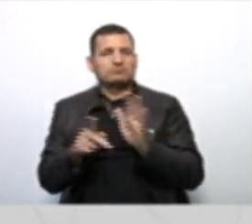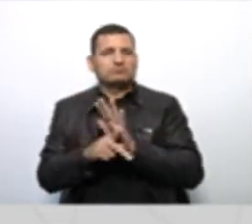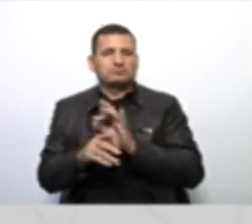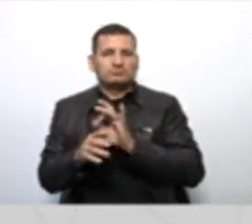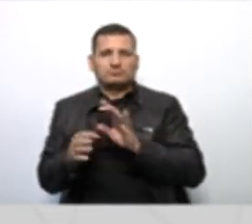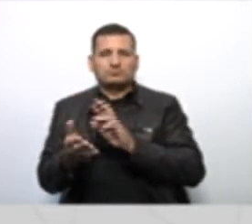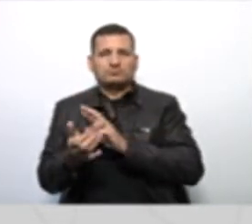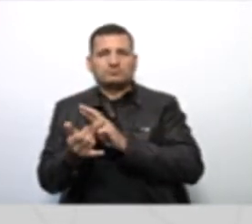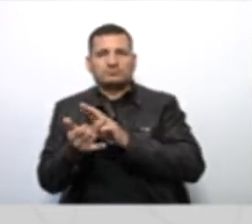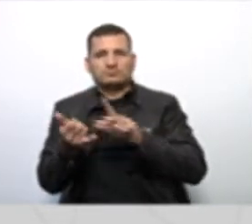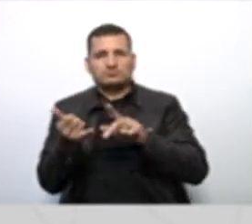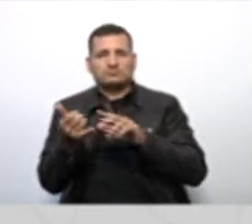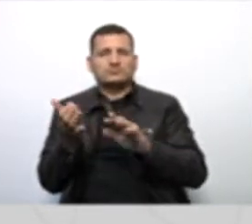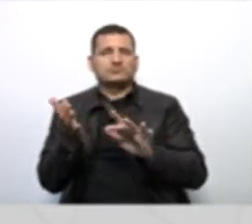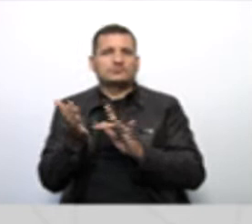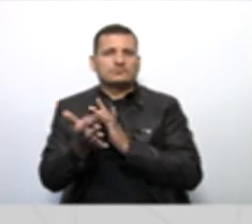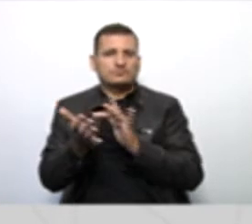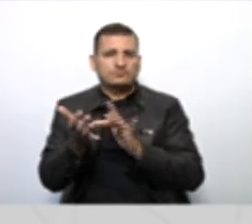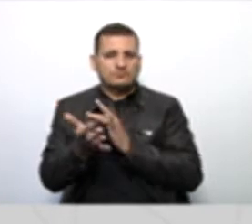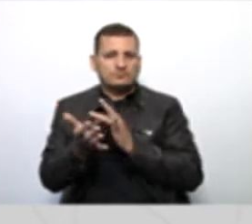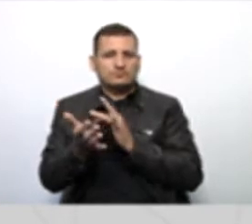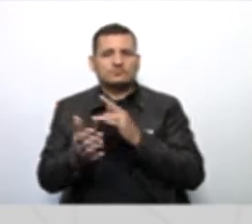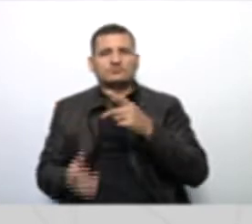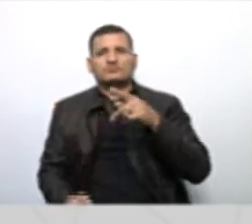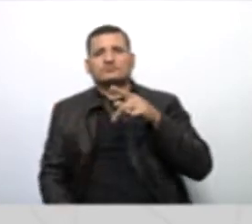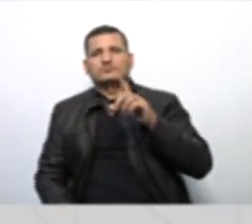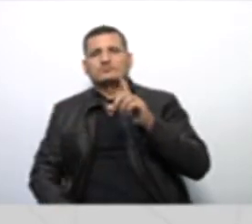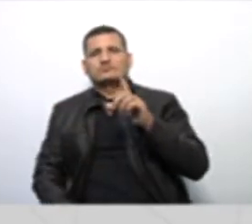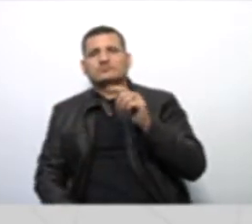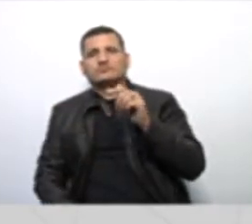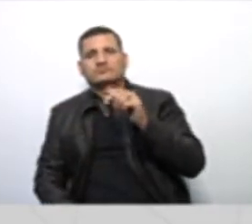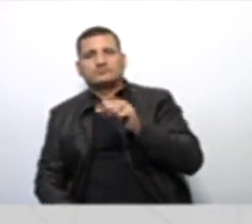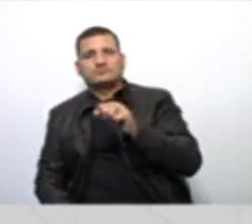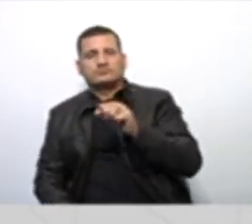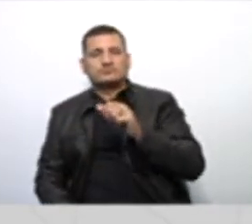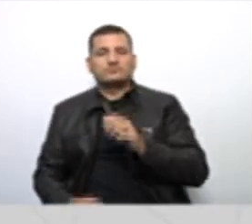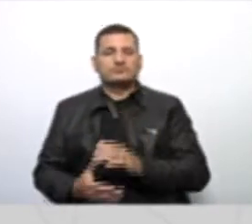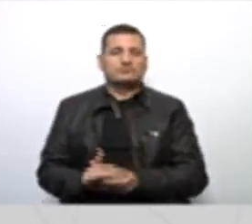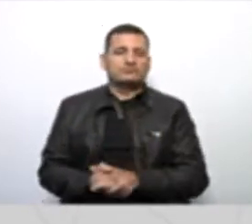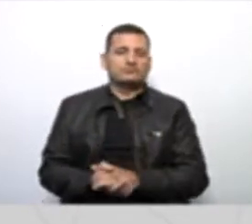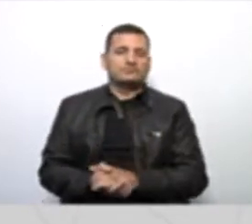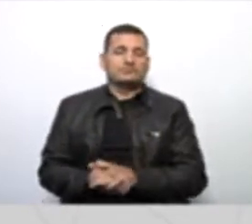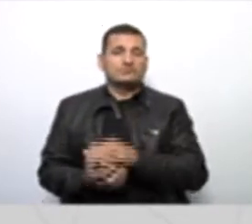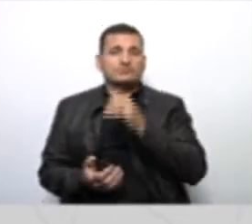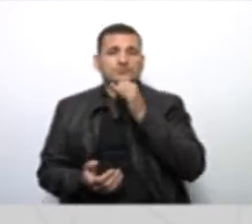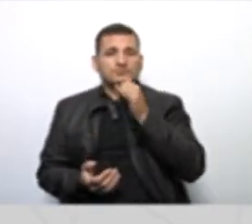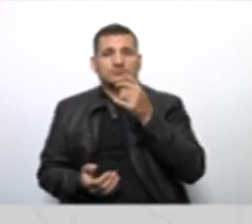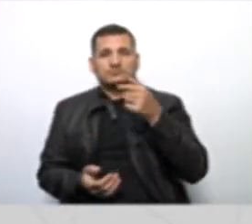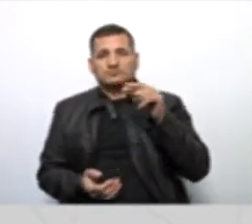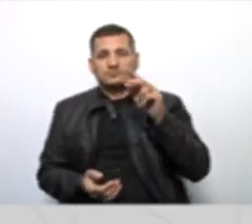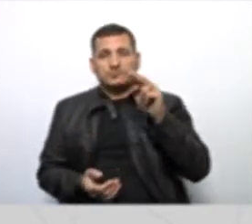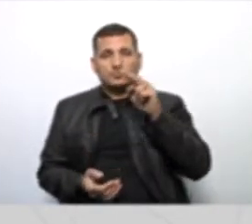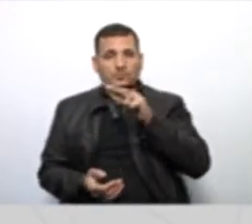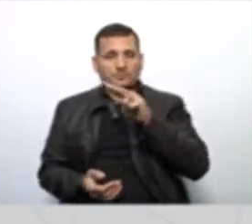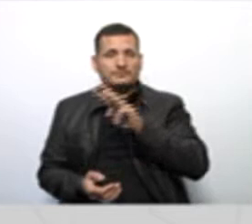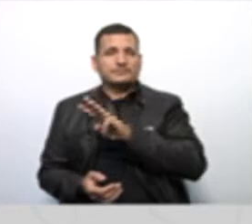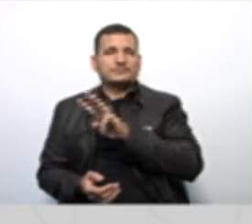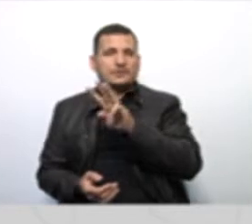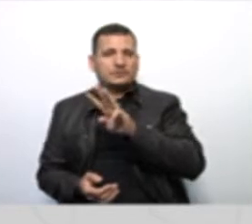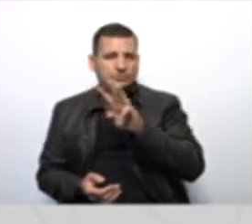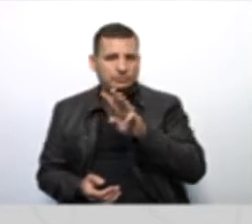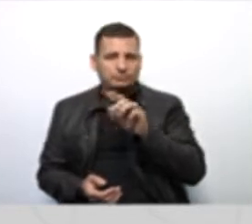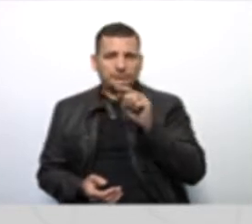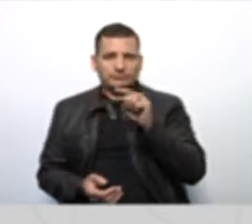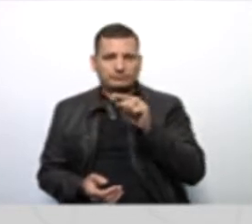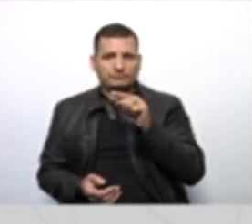PDAs e outros dispositivos móveis. Se você for olhar no site lá do Olhar Digital, você